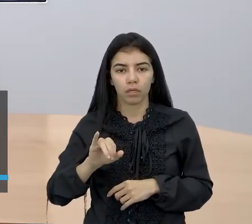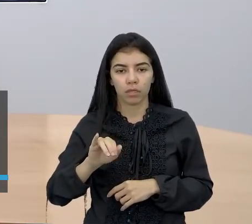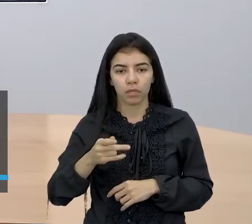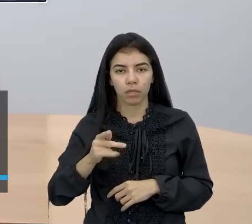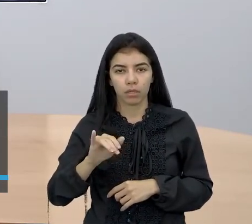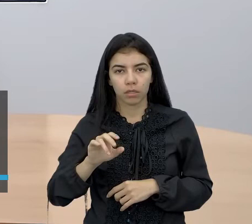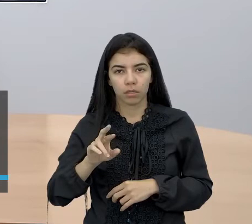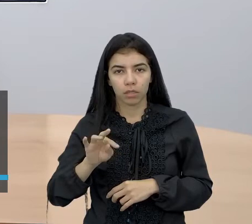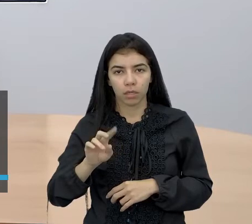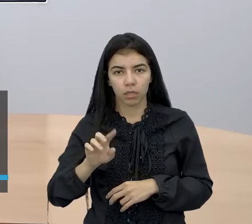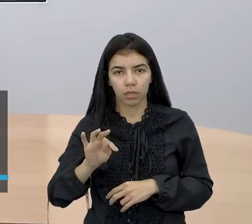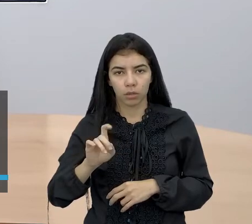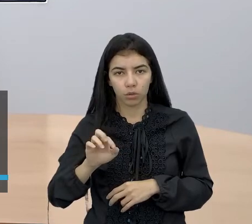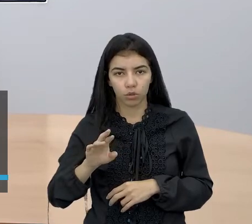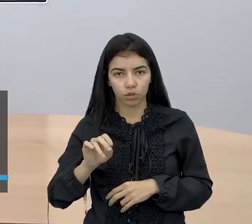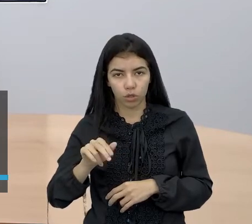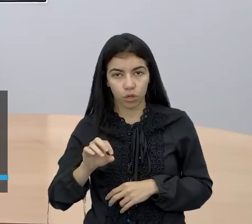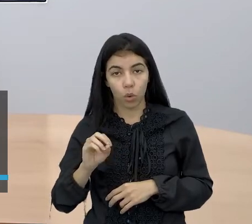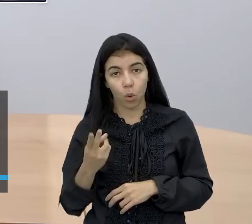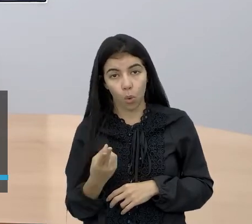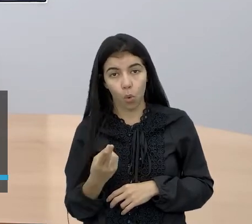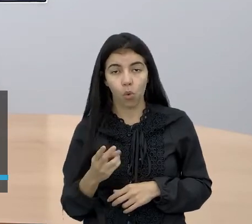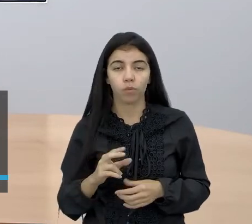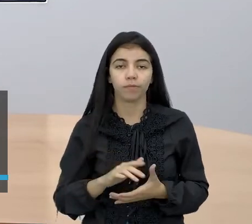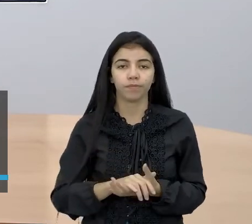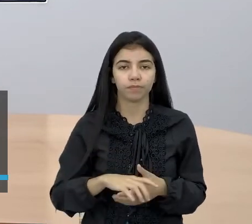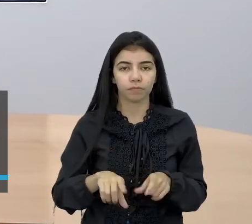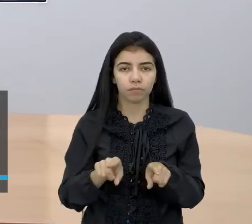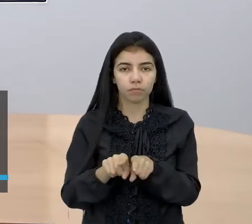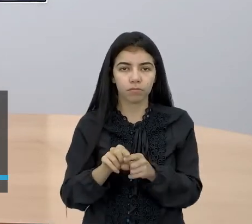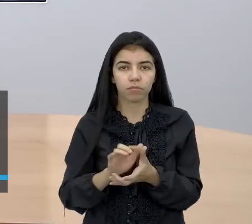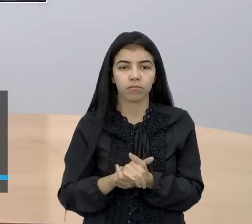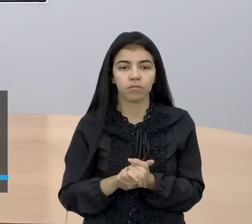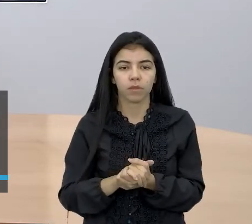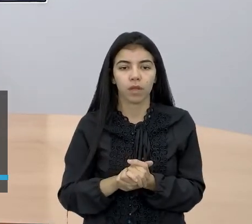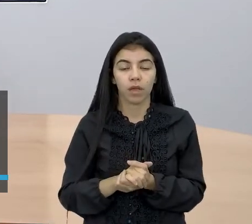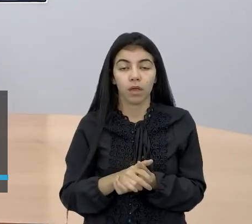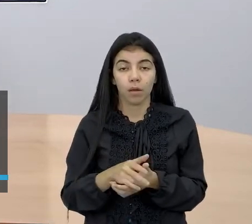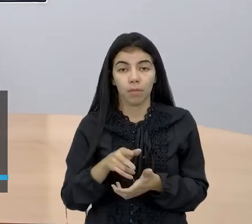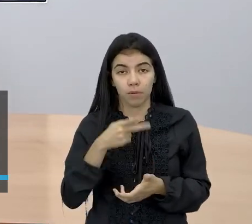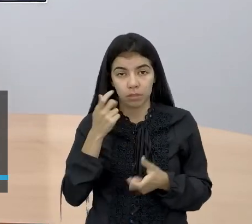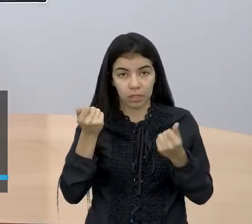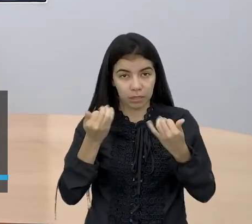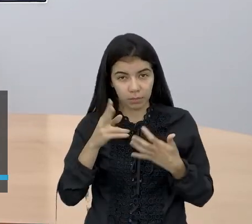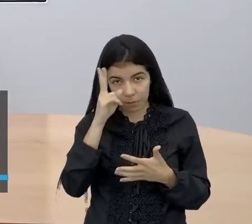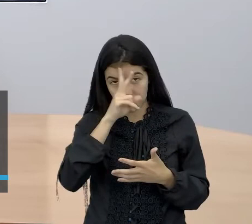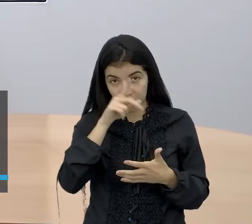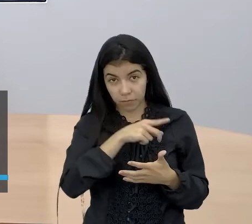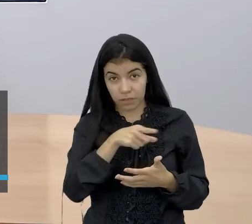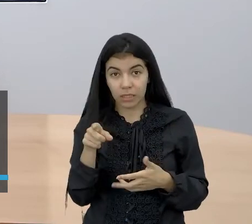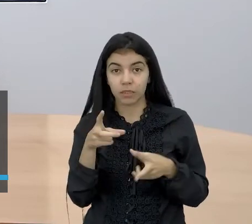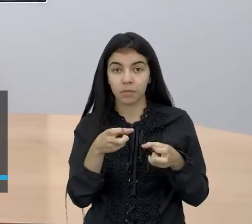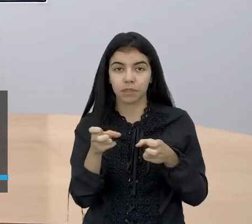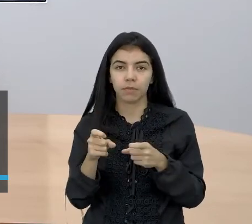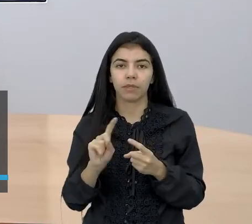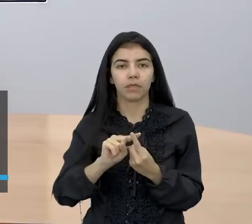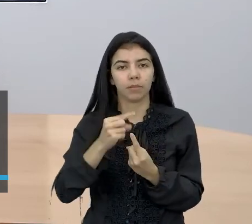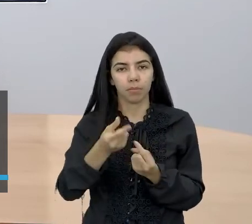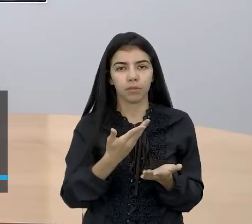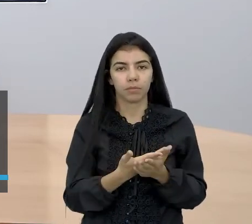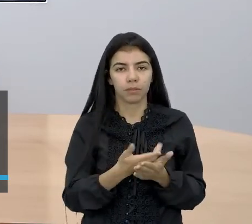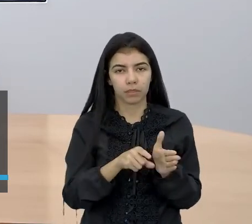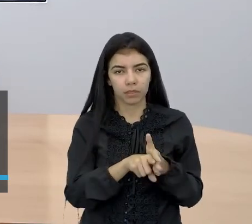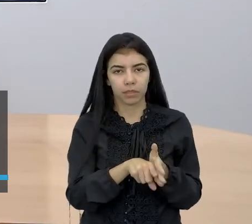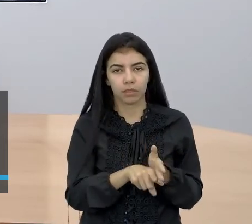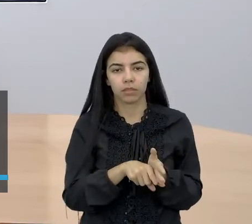você perceba que é homogênea. Então, por isso que eu fiz essa revisãozinha aí para vocês repararem, mas vocês podem se aprofundar e pesquisar